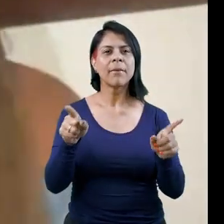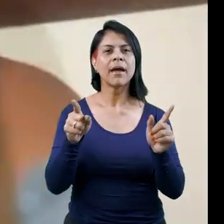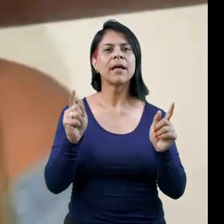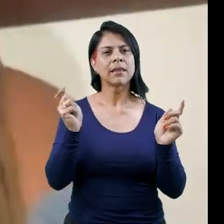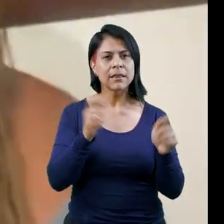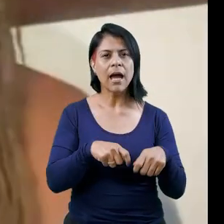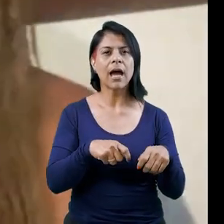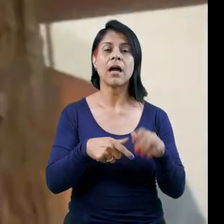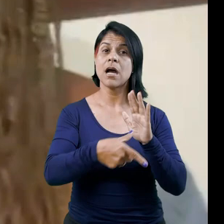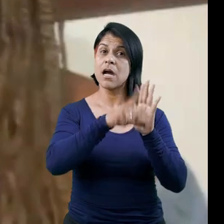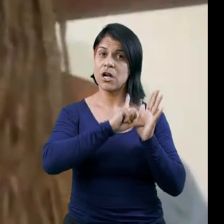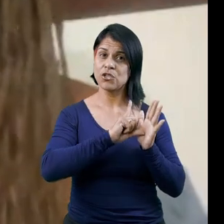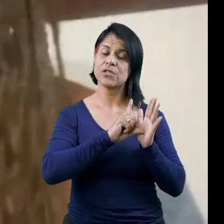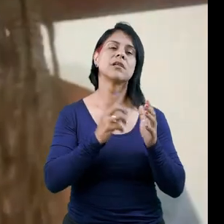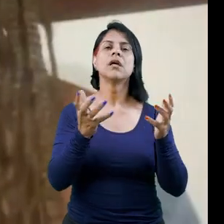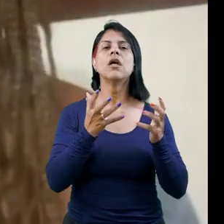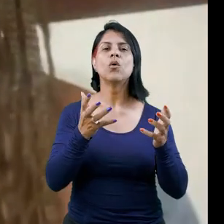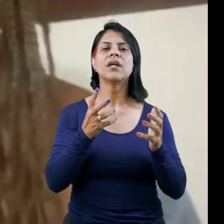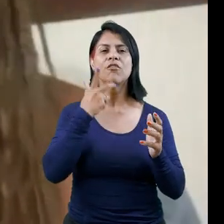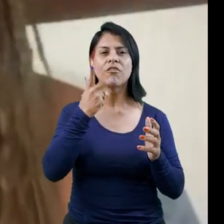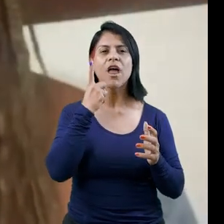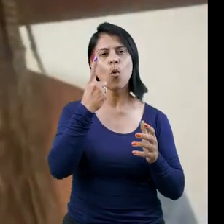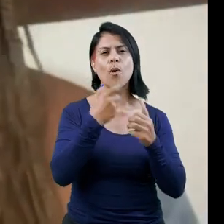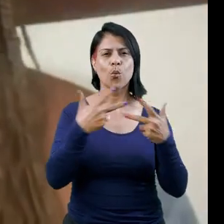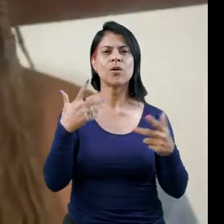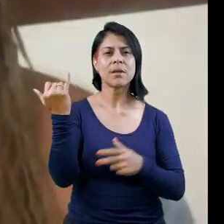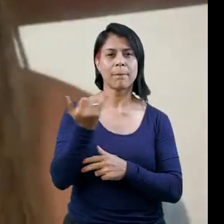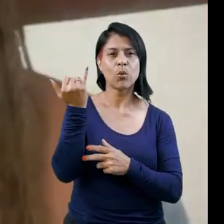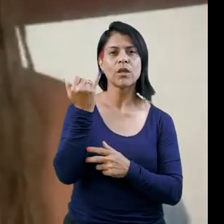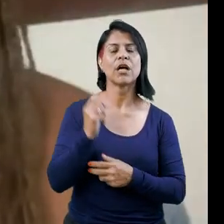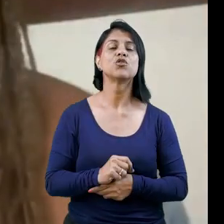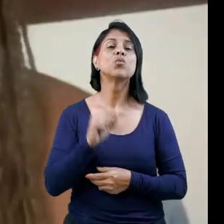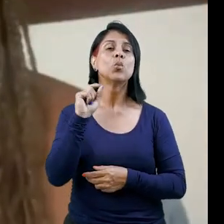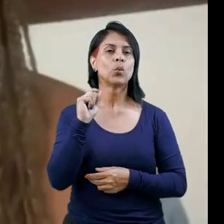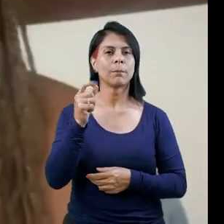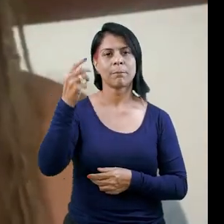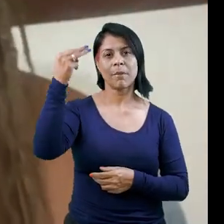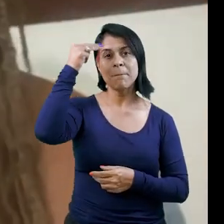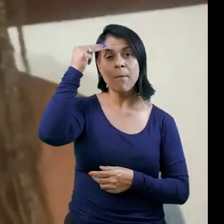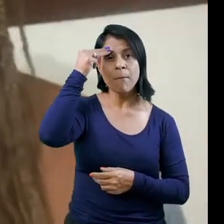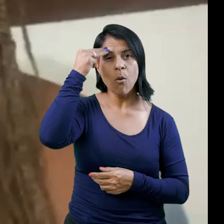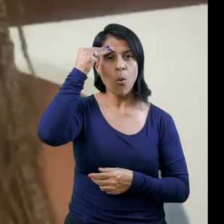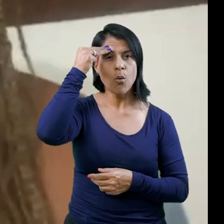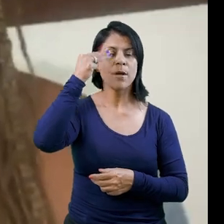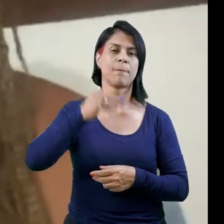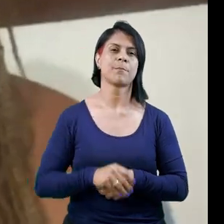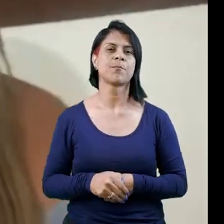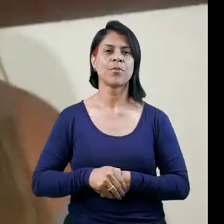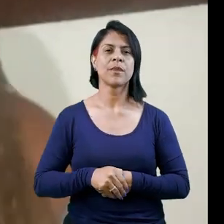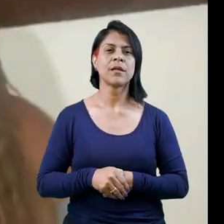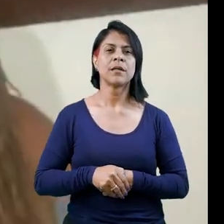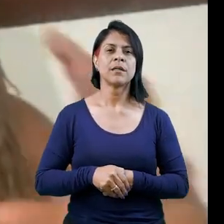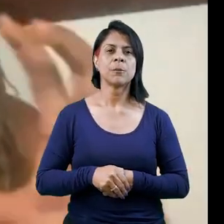E aí, antes disso, eu queria registrar uma coisa que é a memória. Ela não